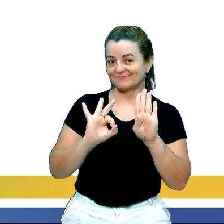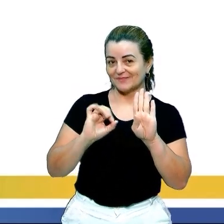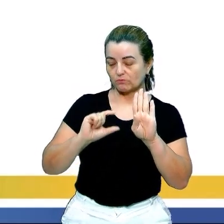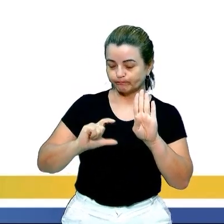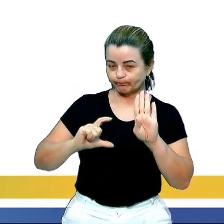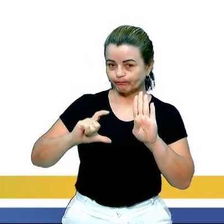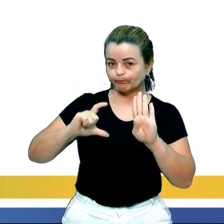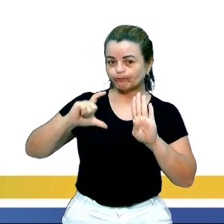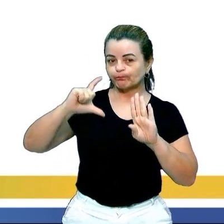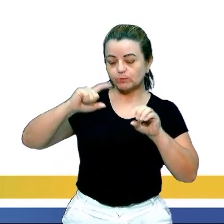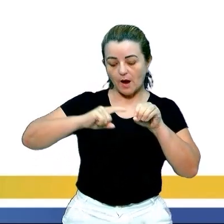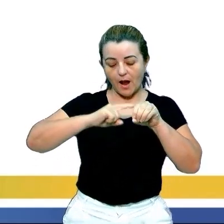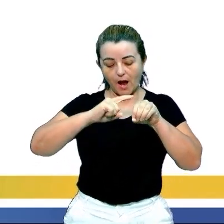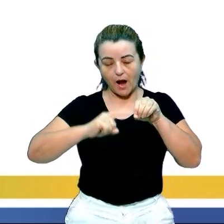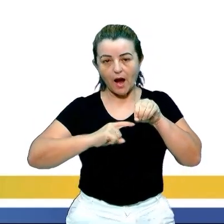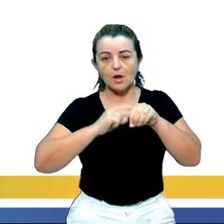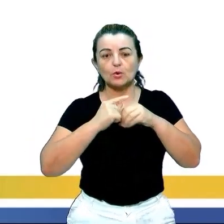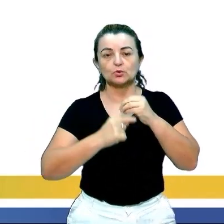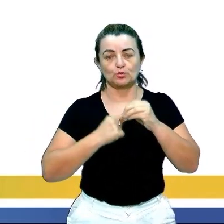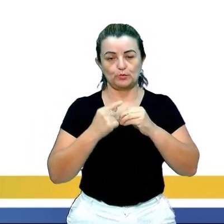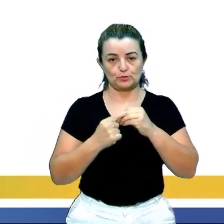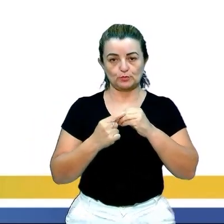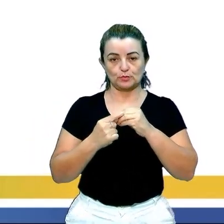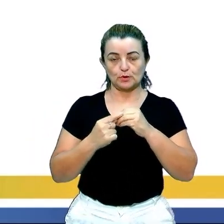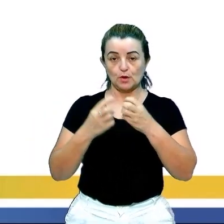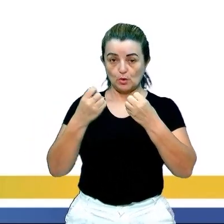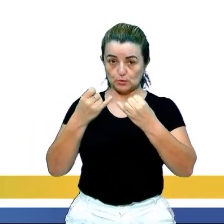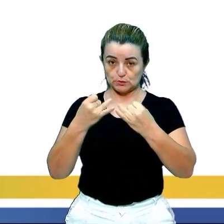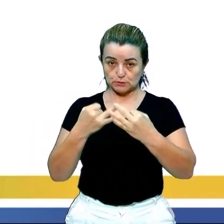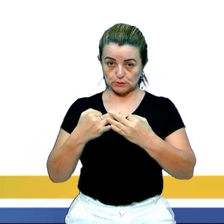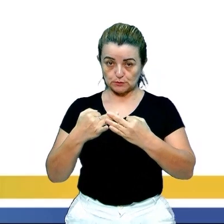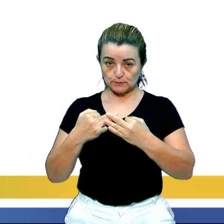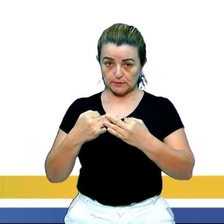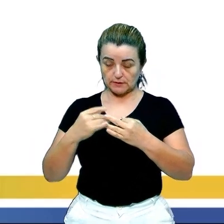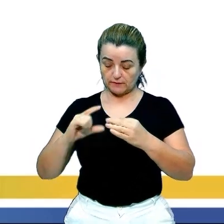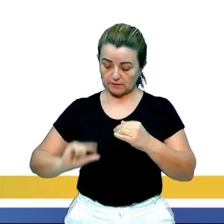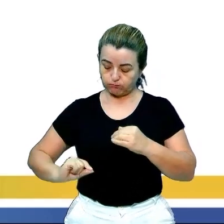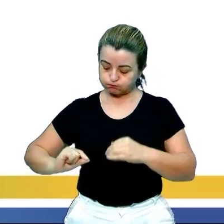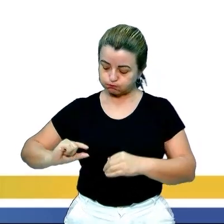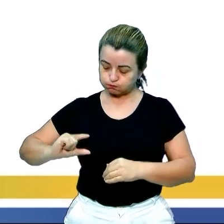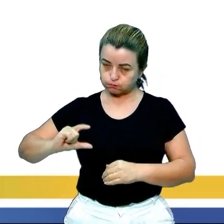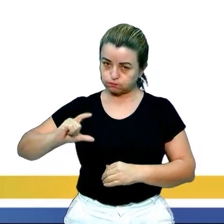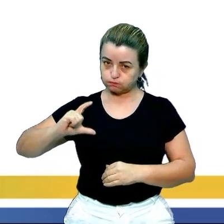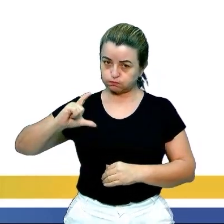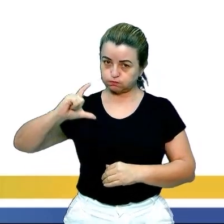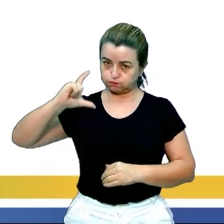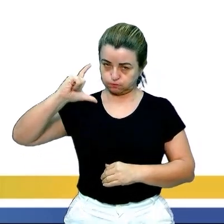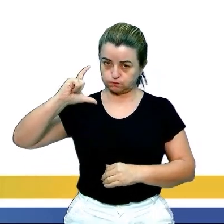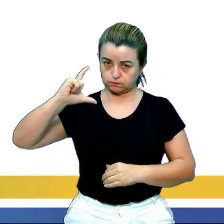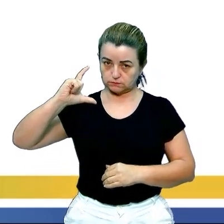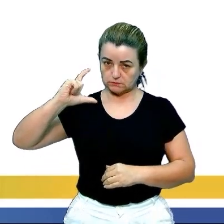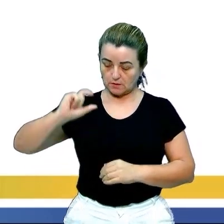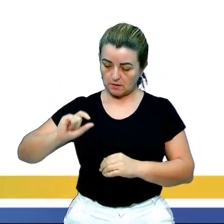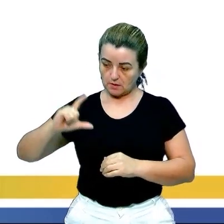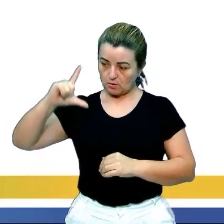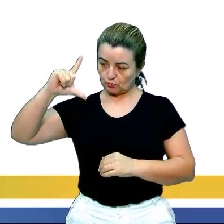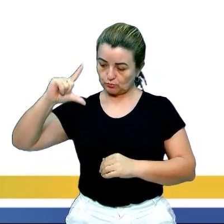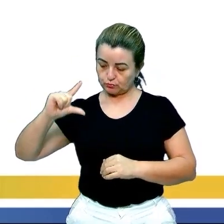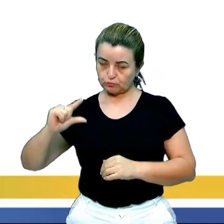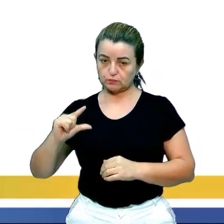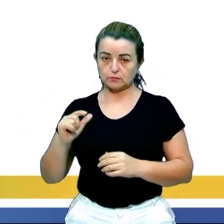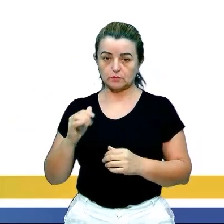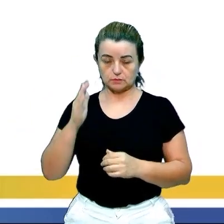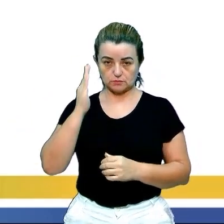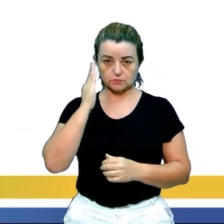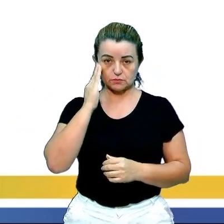maior raio atômico, porque como eu expliquei, o raio atômico ele cresce da direita para a esquerda, de cima para baixo. Então,